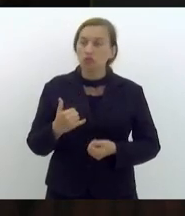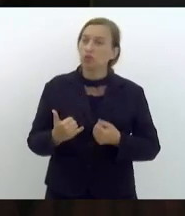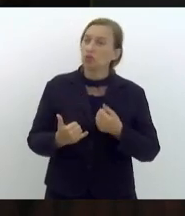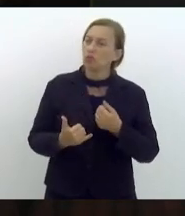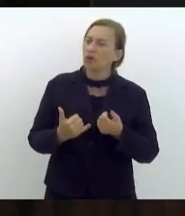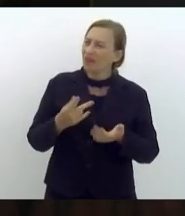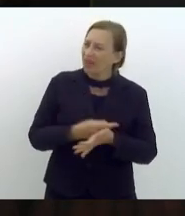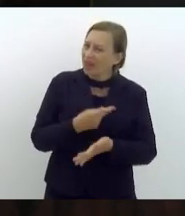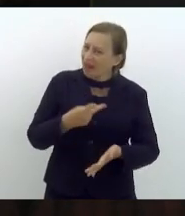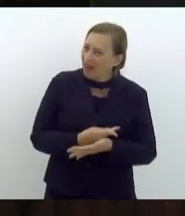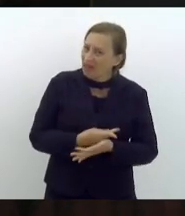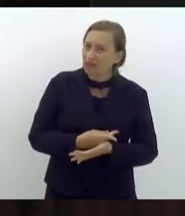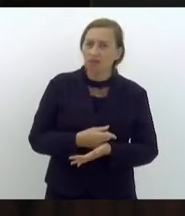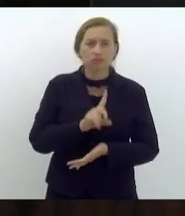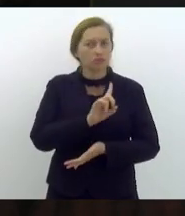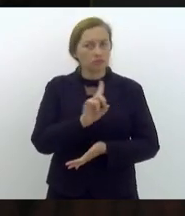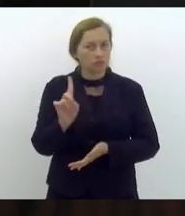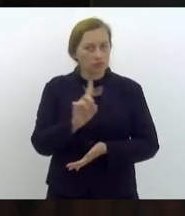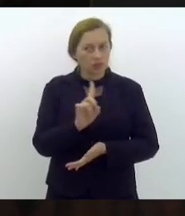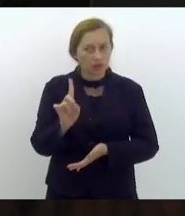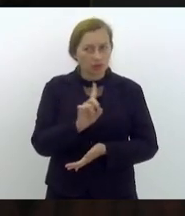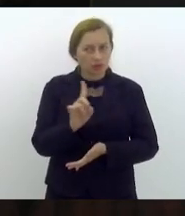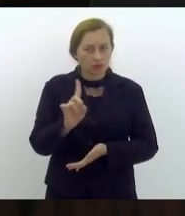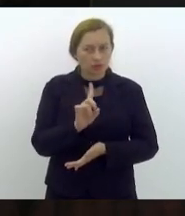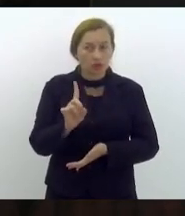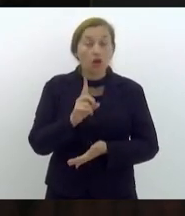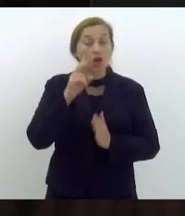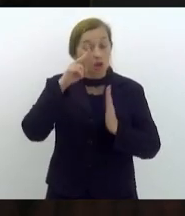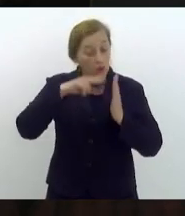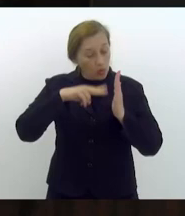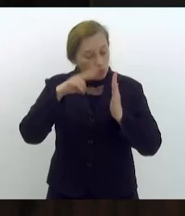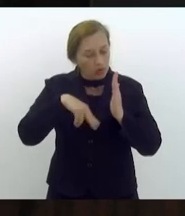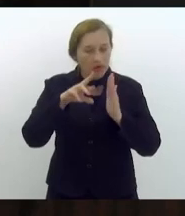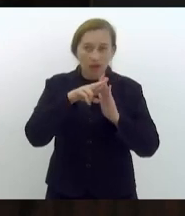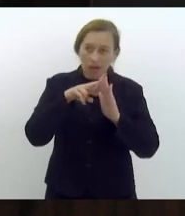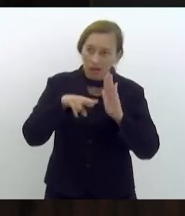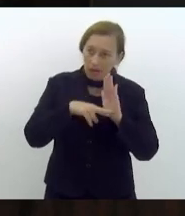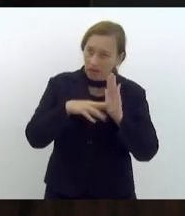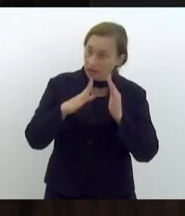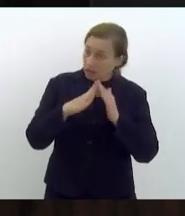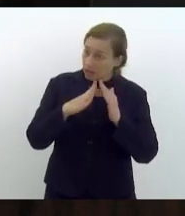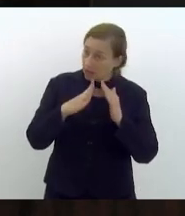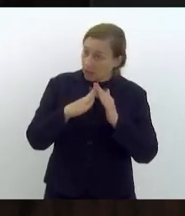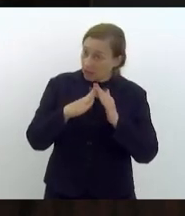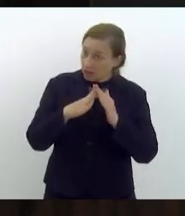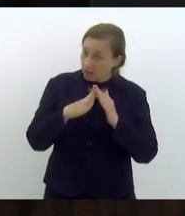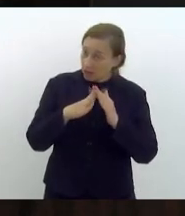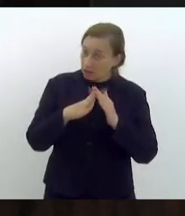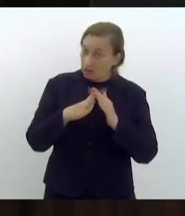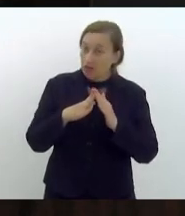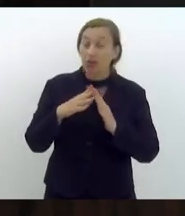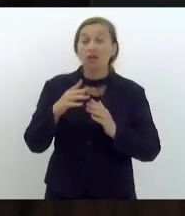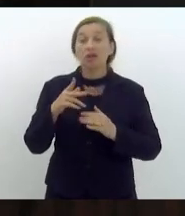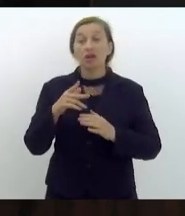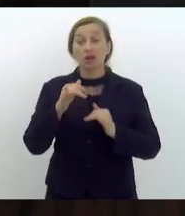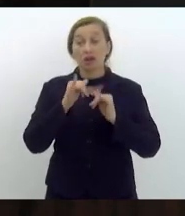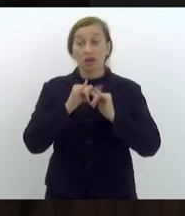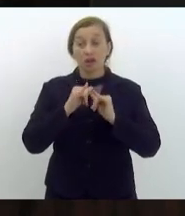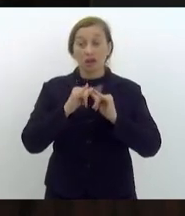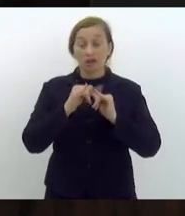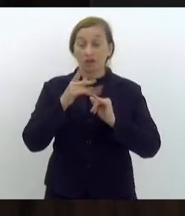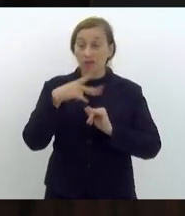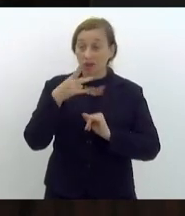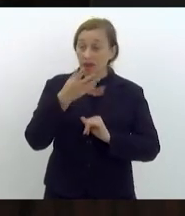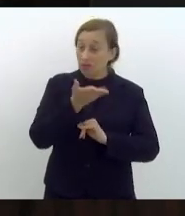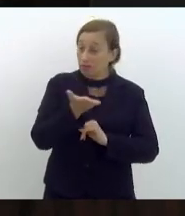equivocado eu não estou eu li o regimento interno e trouxe ao Parlamento Deputado Luiz Paulo